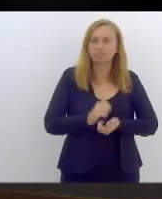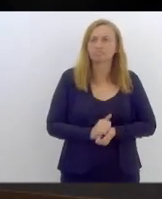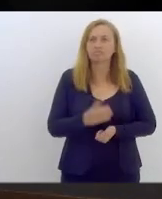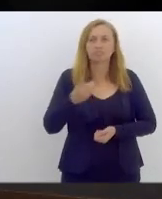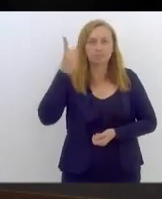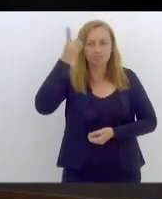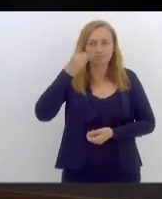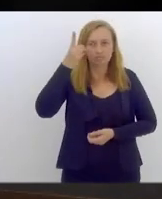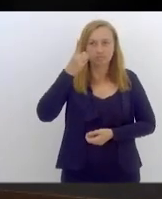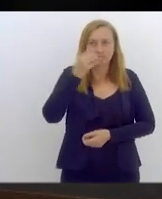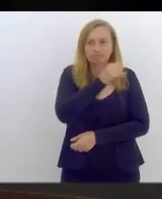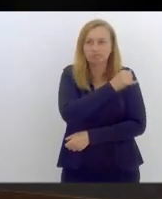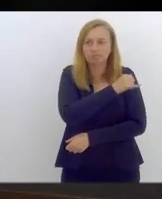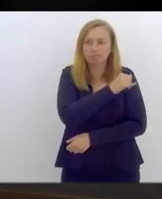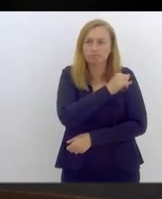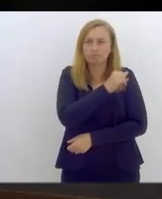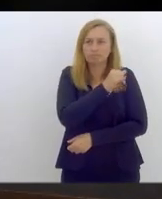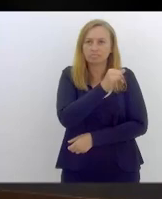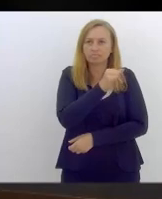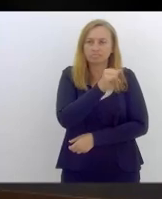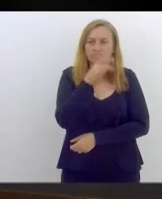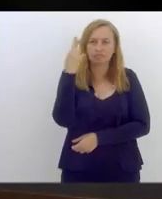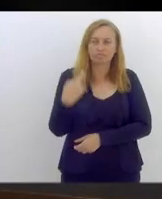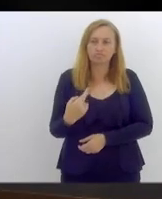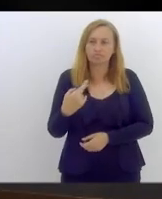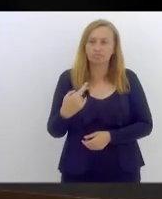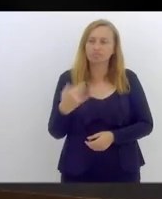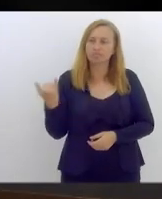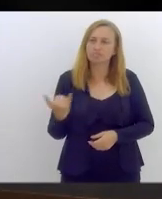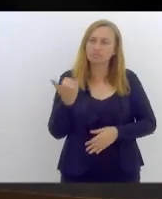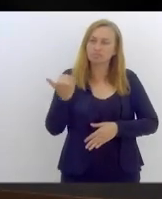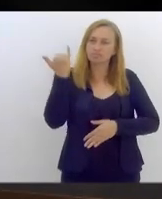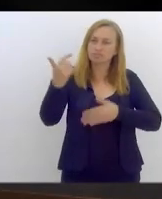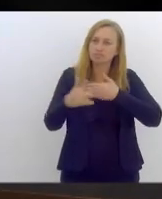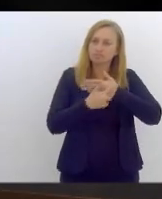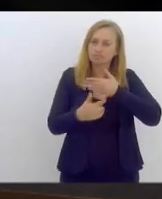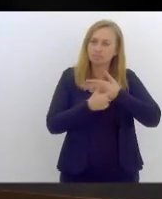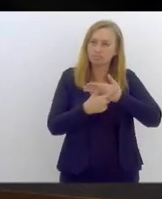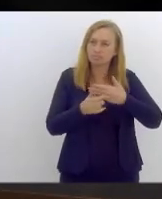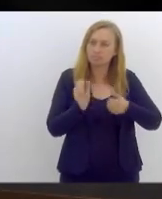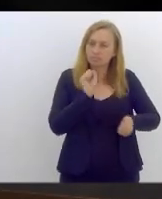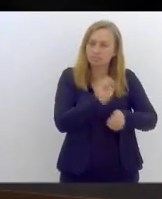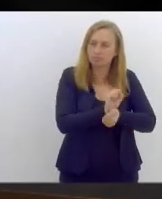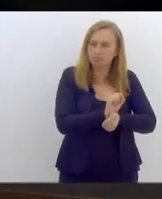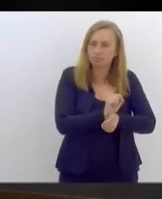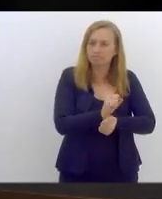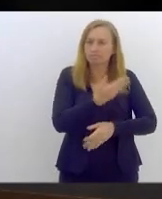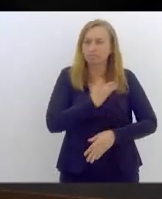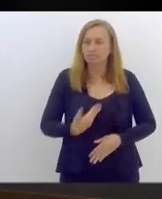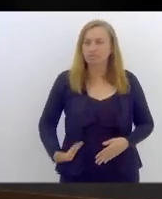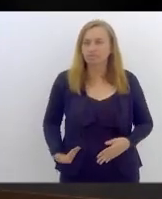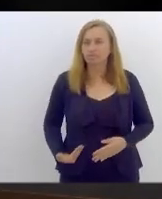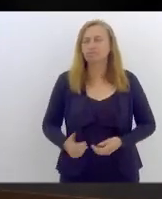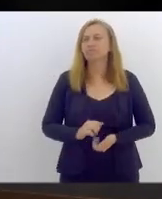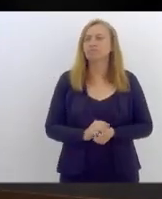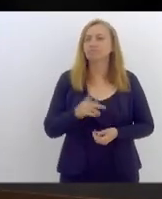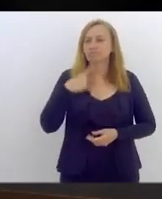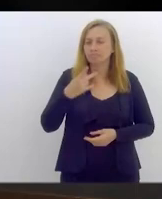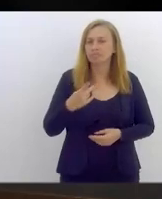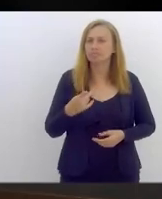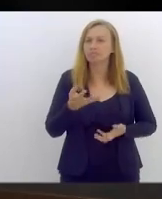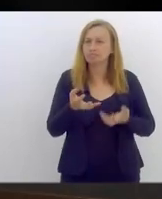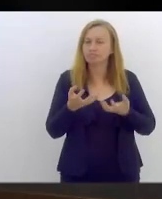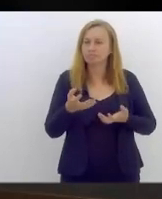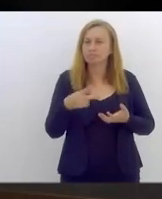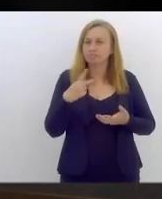Renata, tenha um papel importante em colocar um freio nesse massacre, colocar um freio num governador genocida. Dito isso, eu quero dizer que é